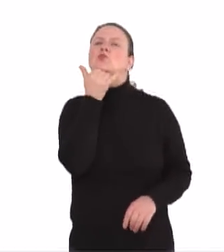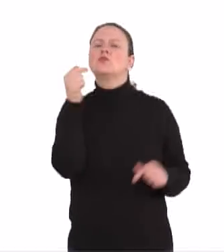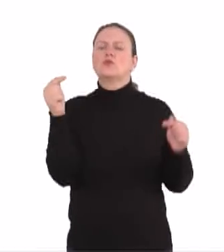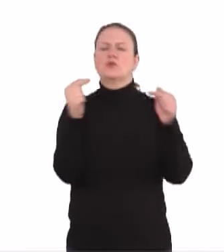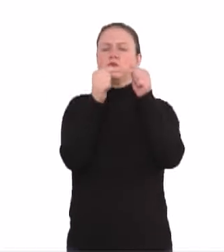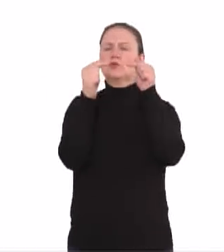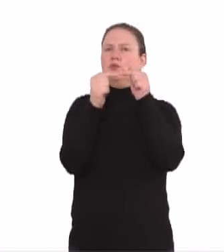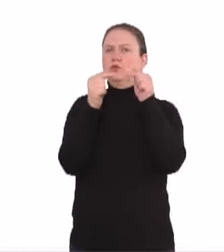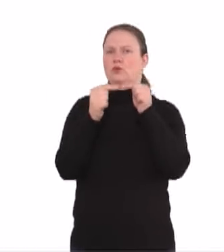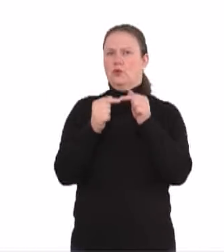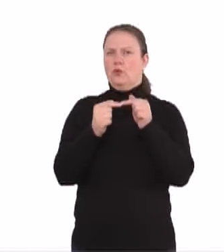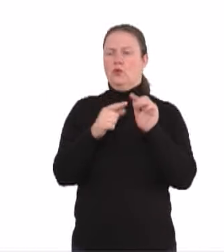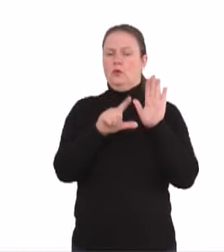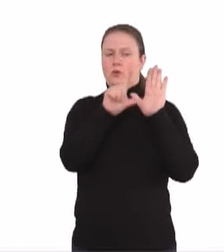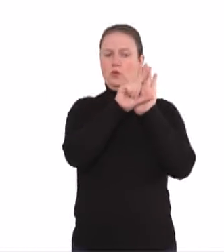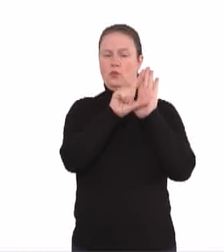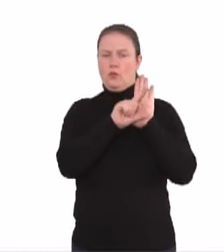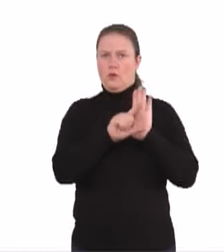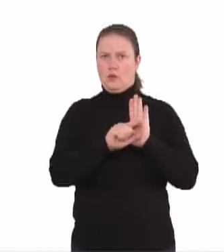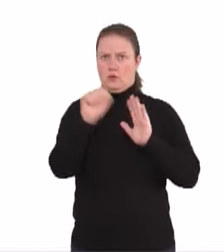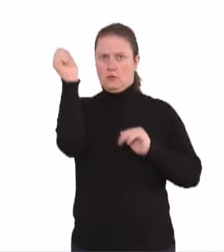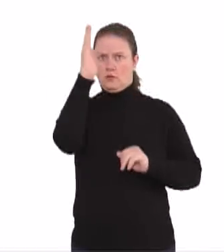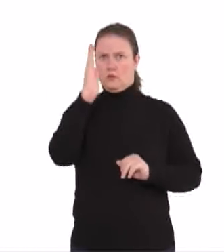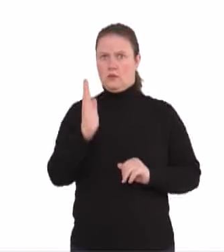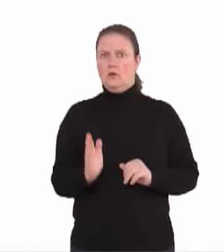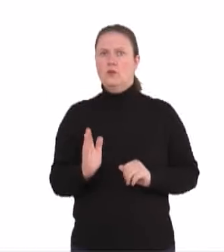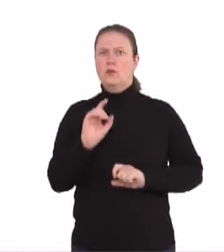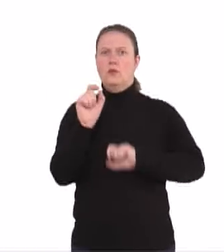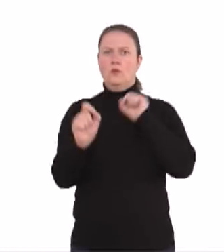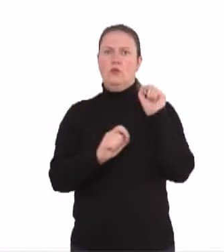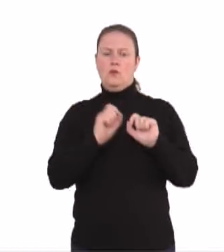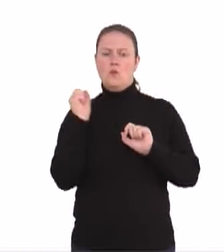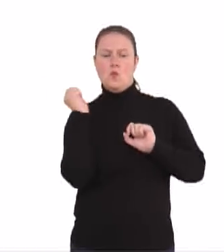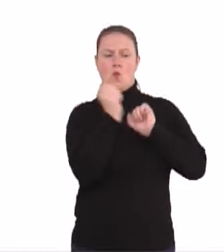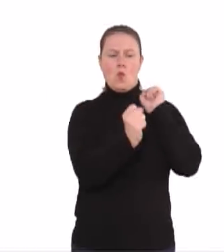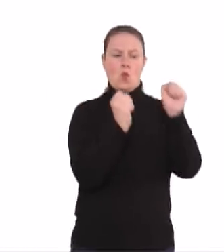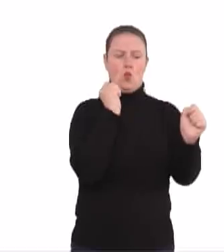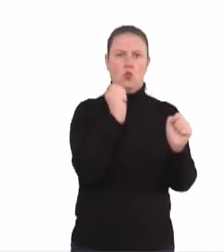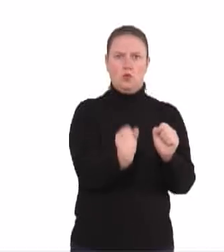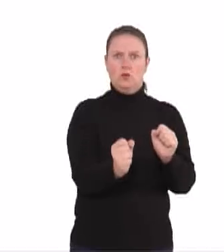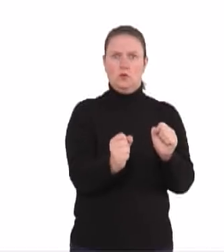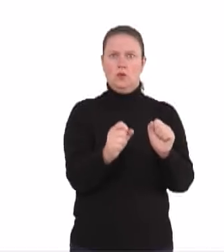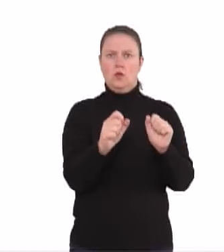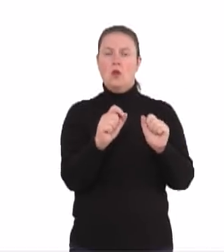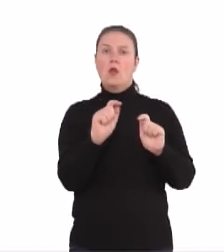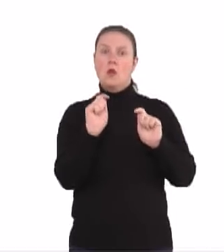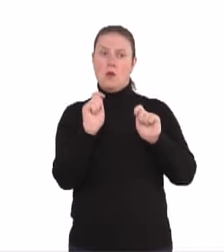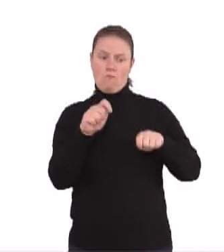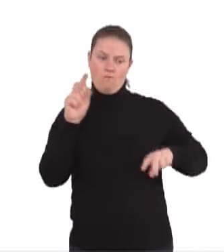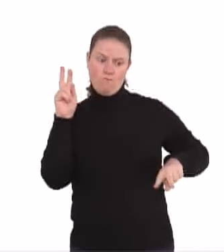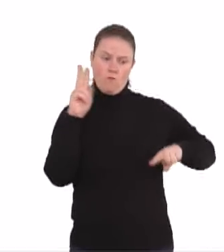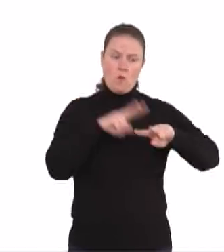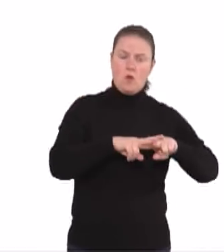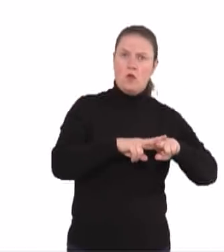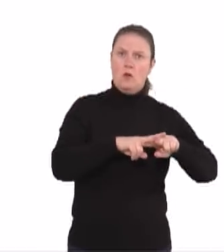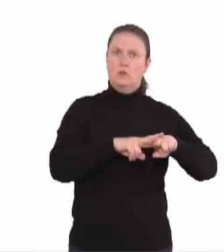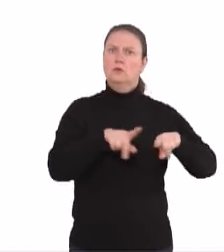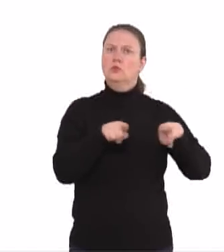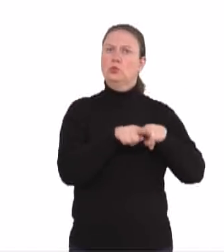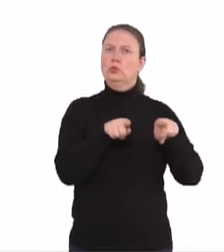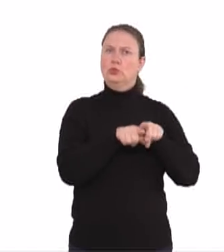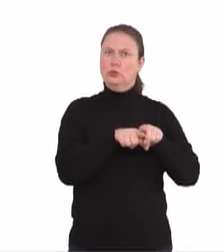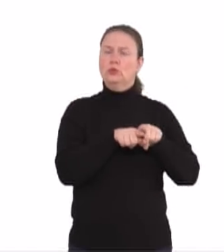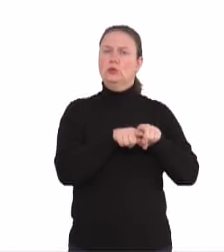acordo com o Código Penal brasileiro, provocar um homicídio é crime com pena privativa de liberdade. Então, Tani teve a